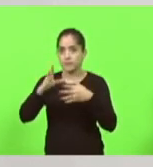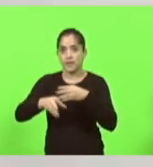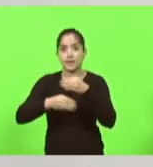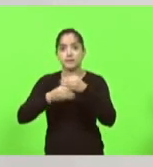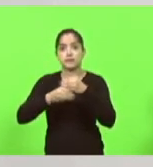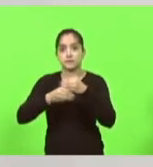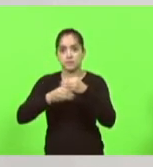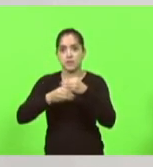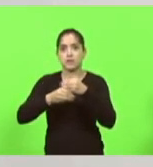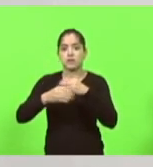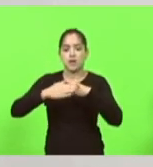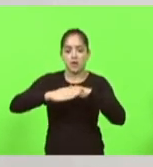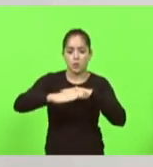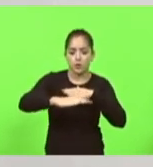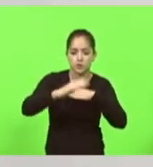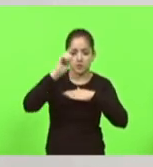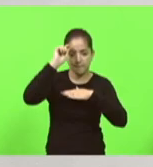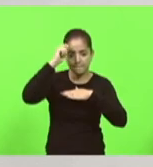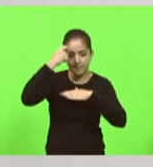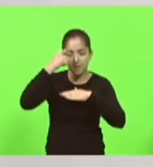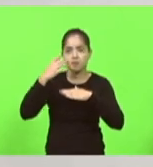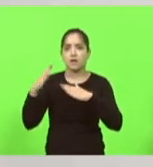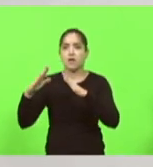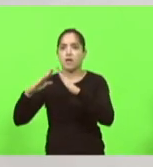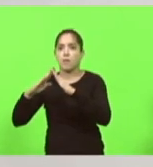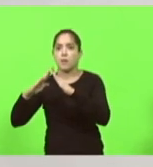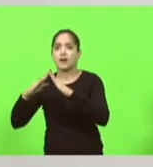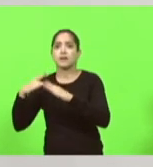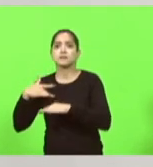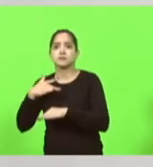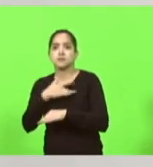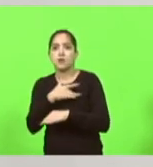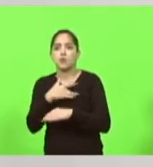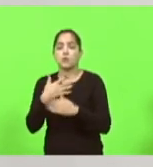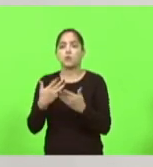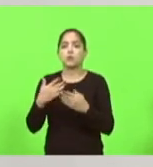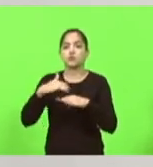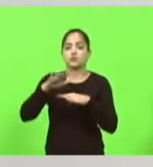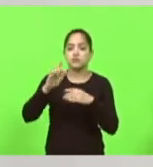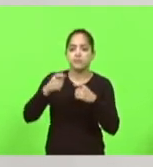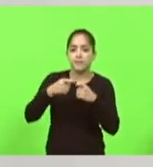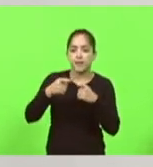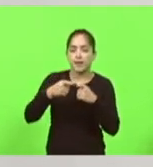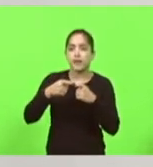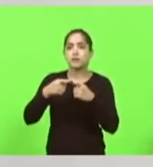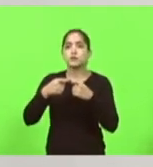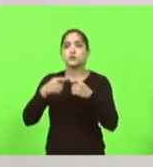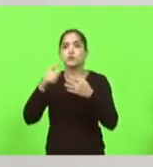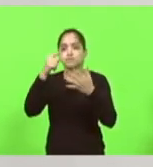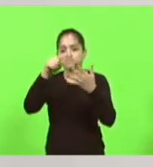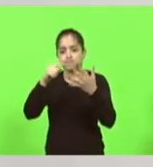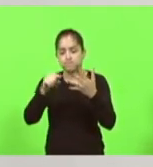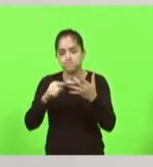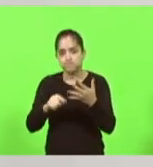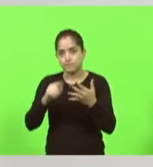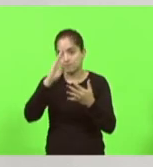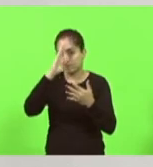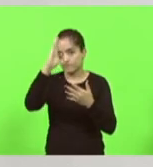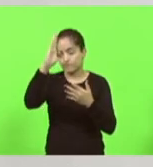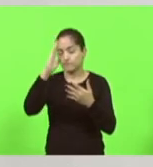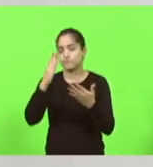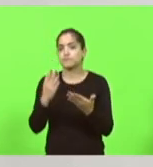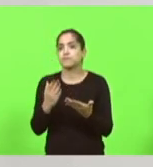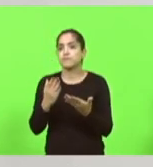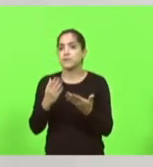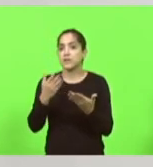o calçamento de uma rua, é um posto de saúde, é mais médico, é investida em pontos cruciais para a região. E esse projeto